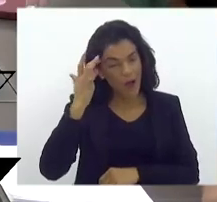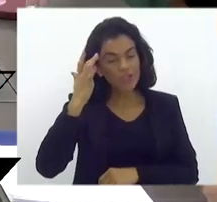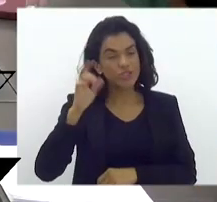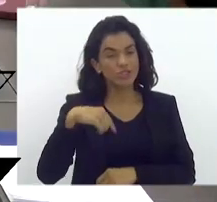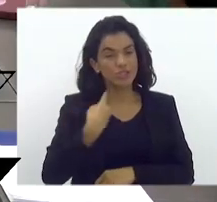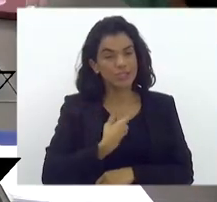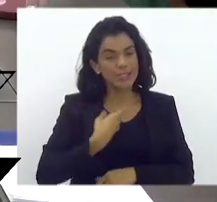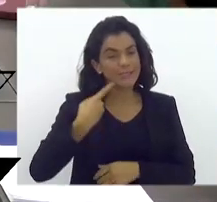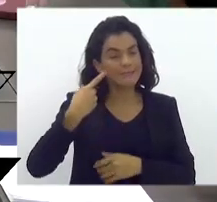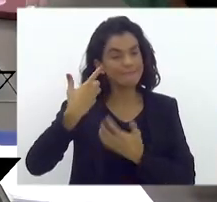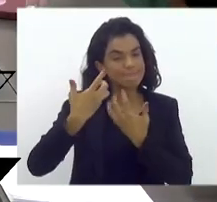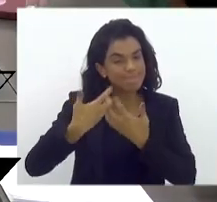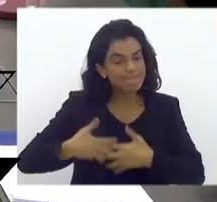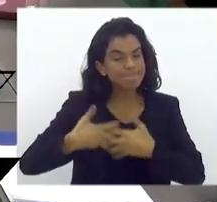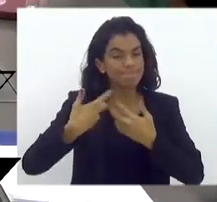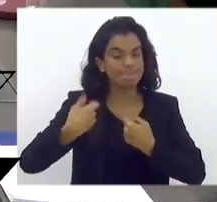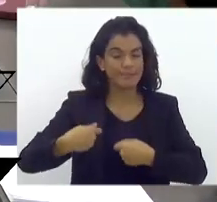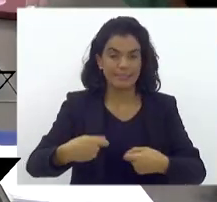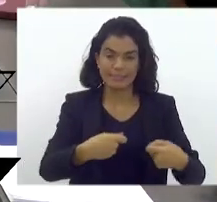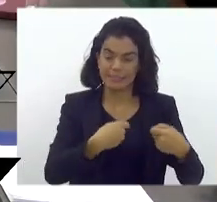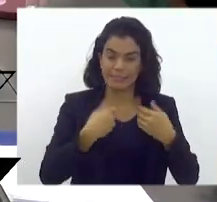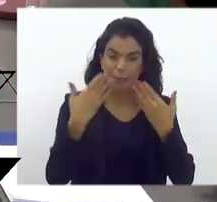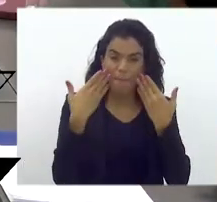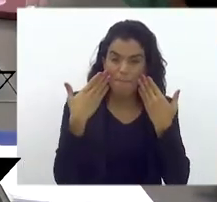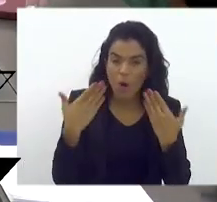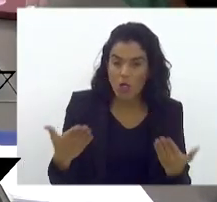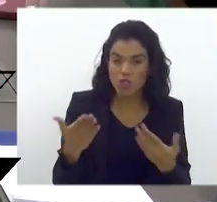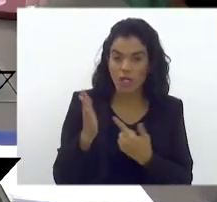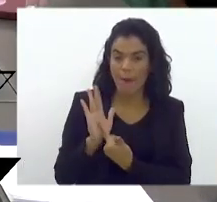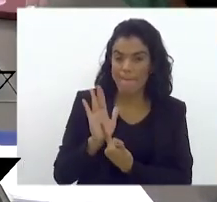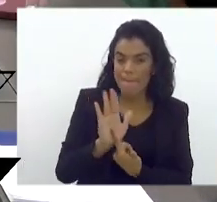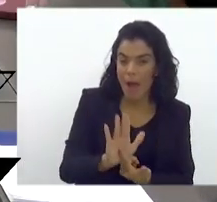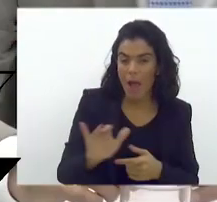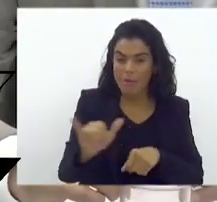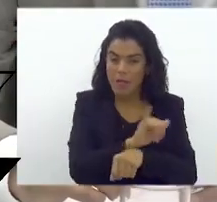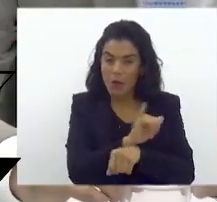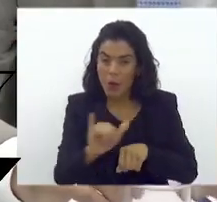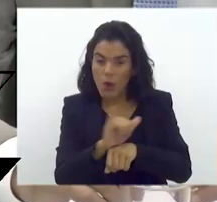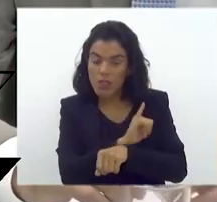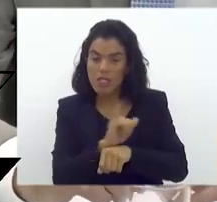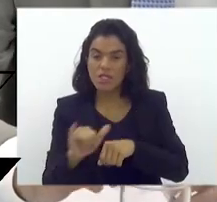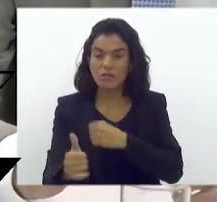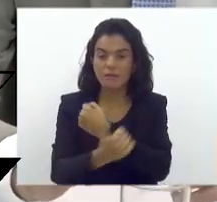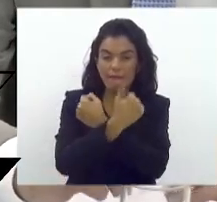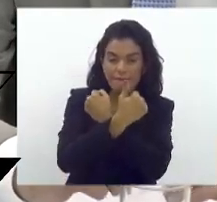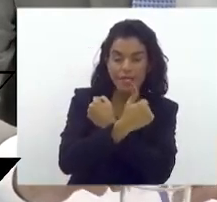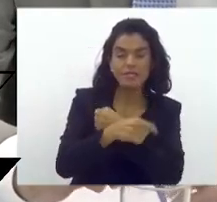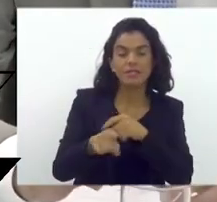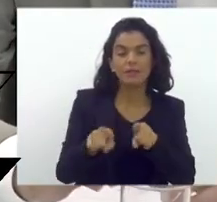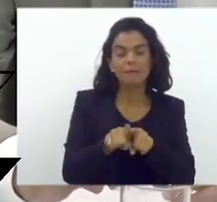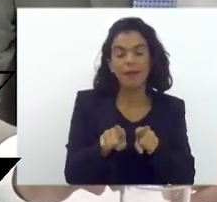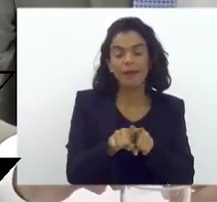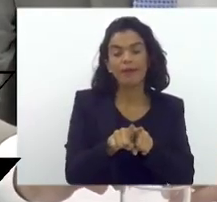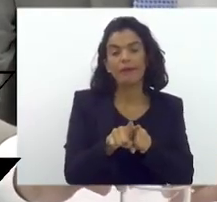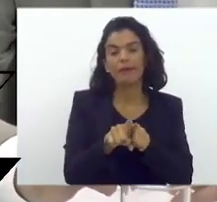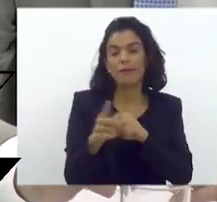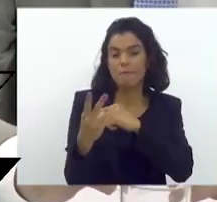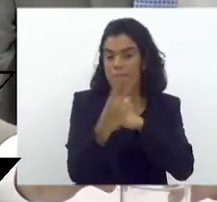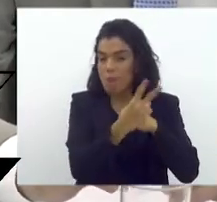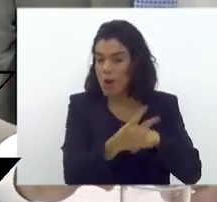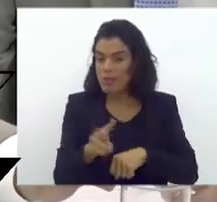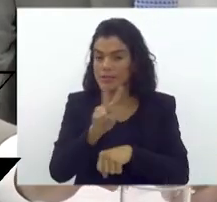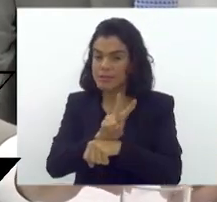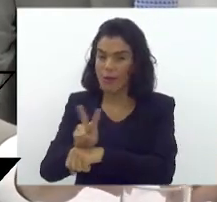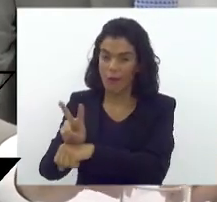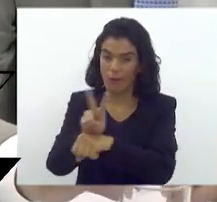precisa dar demonstração de mecanismos de defesa e proteção da sociedade fora dos momentos de